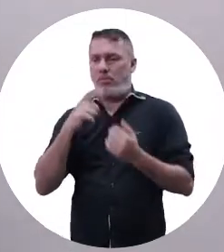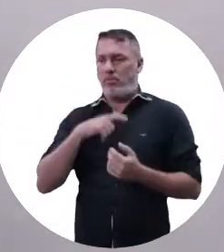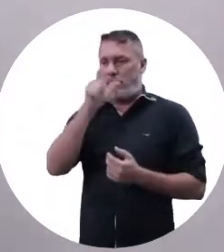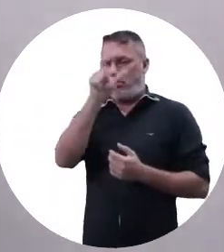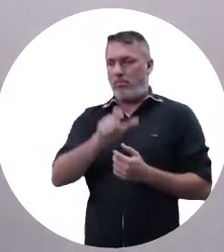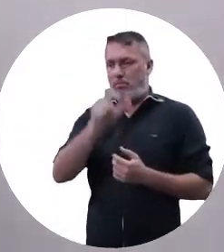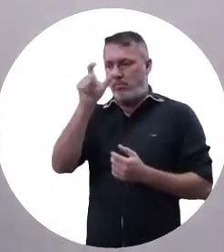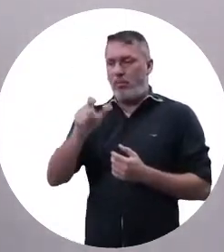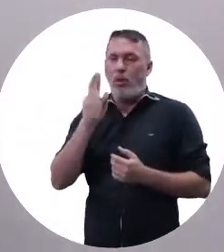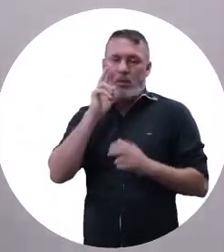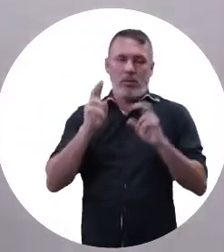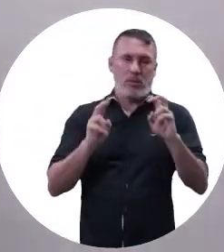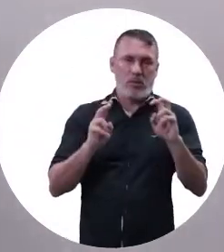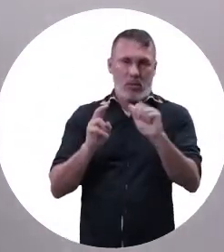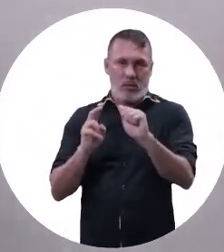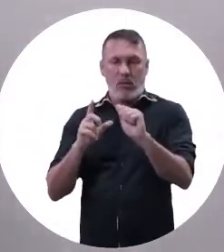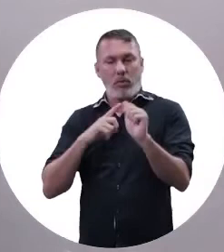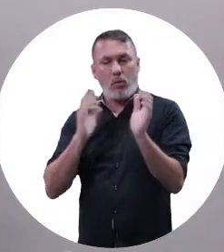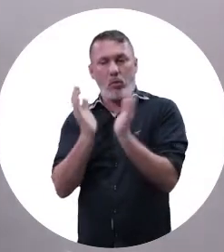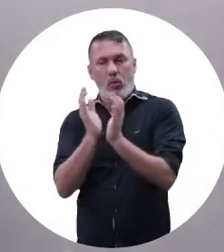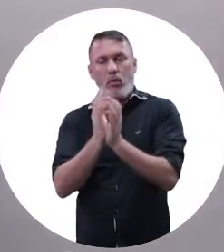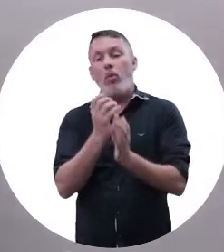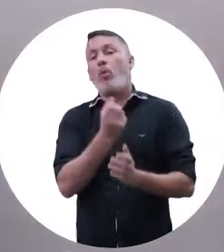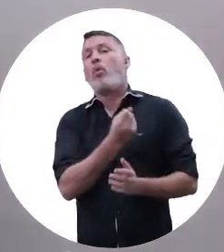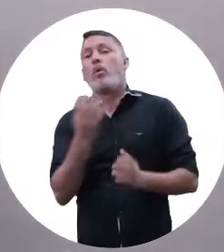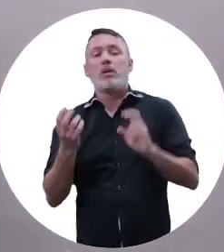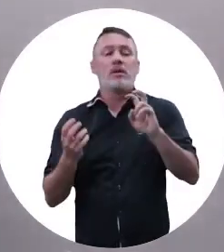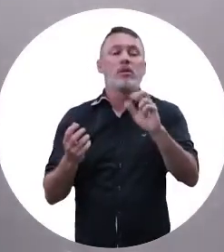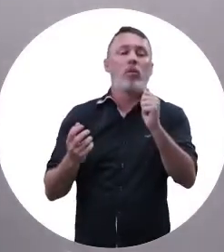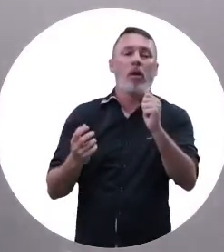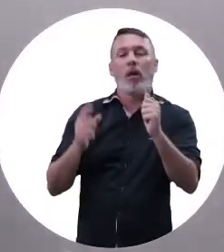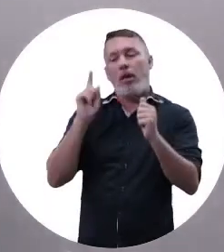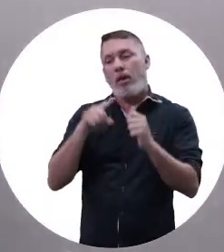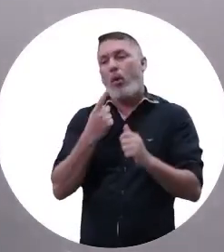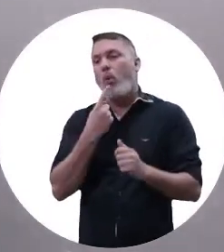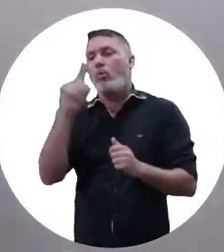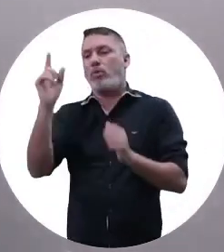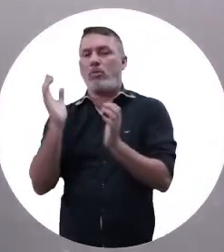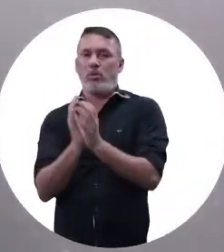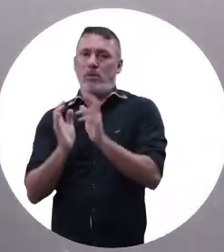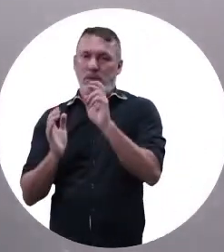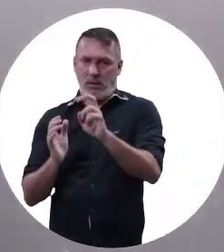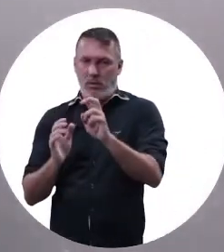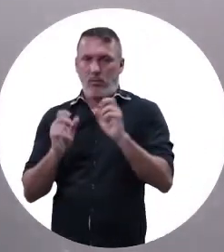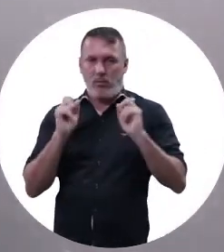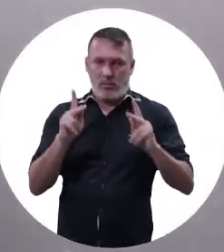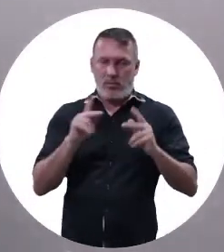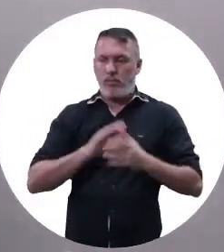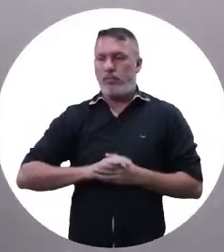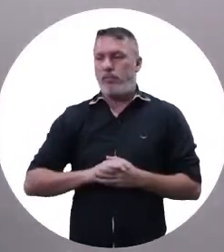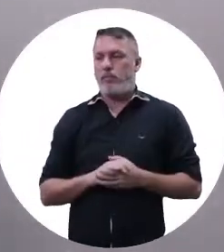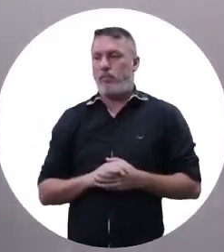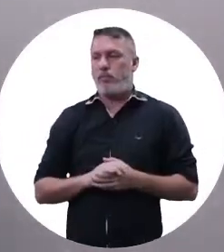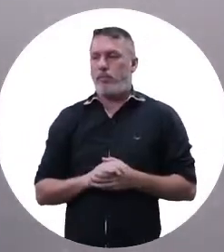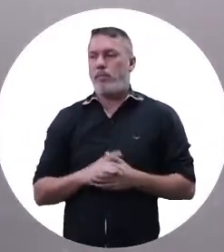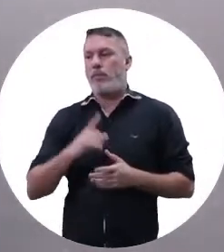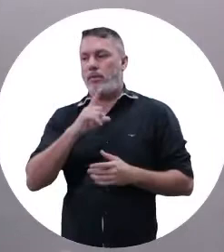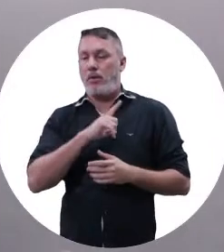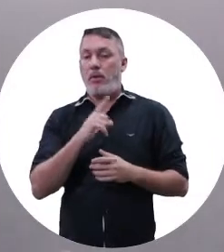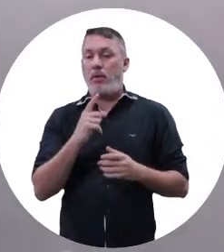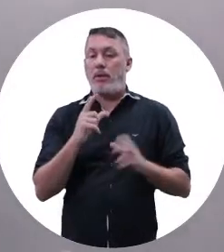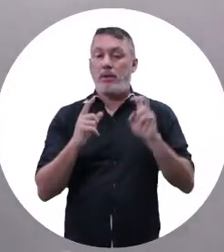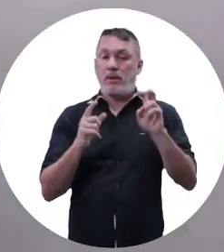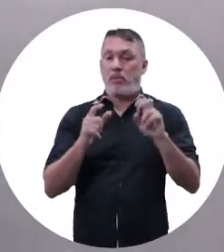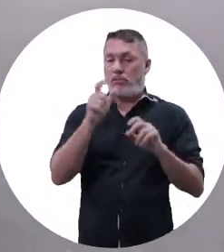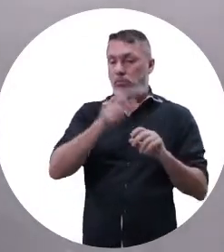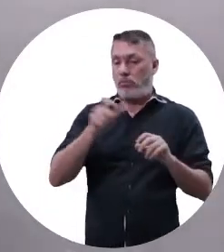5A. Nitrogênio da 5A possui 5 elétrons na sua última camada. Ok? 5 elétrons